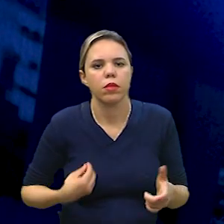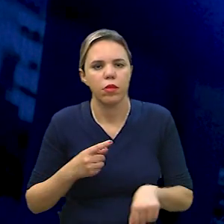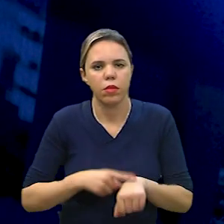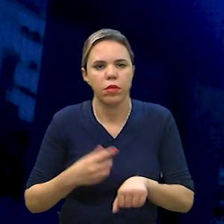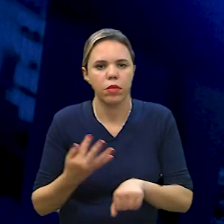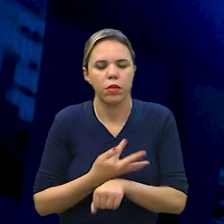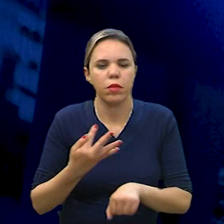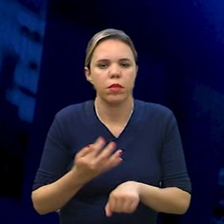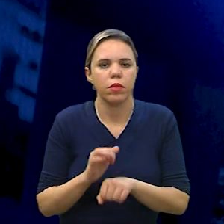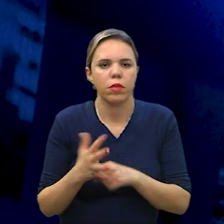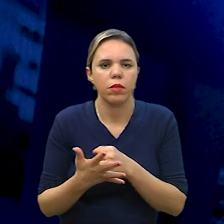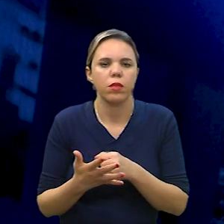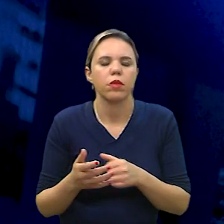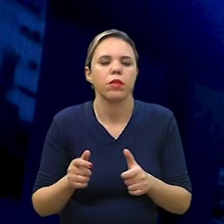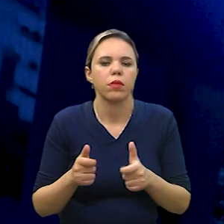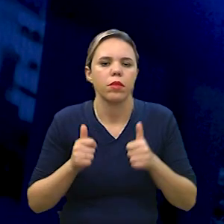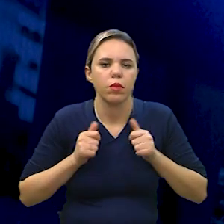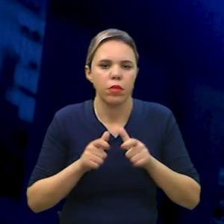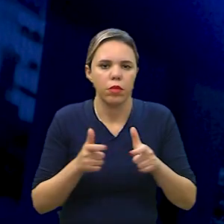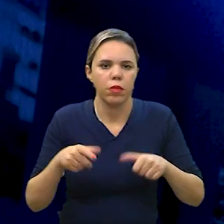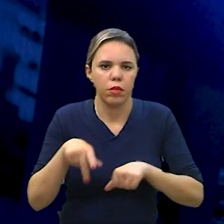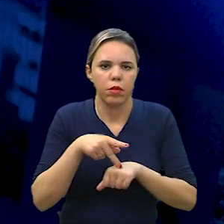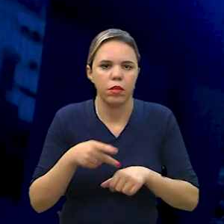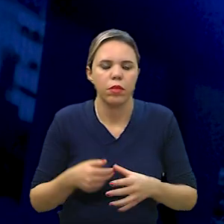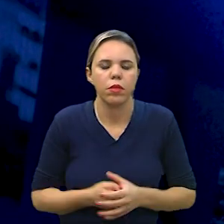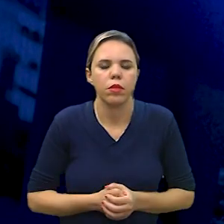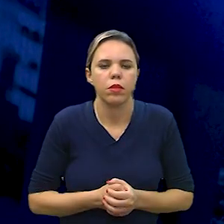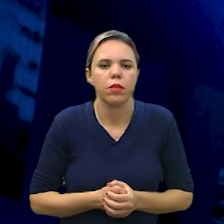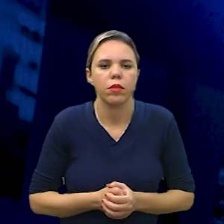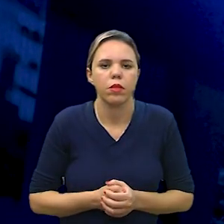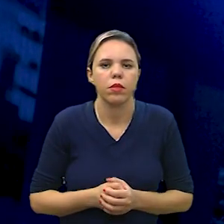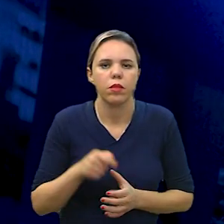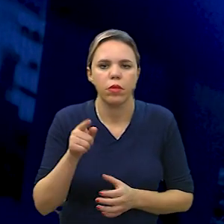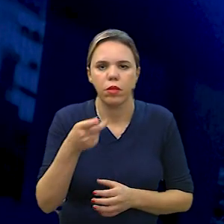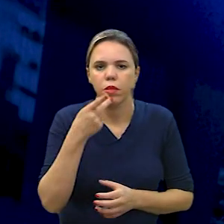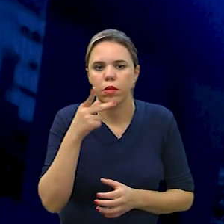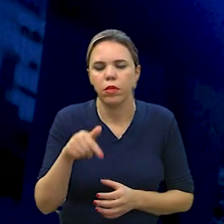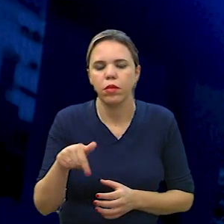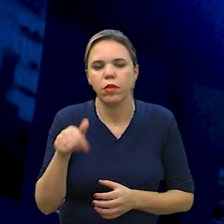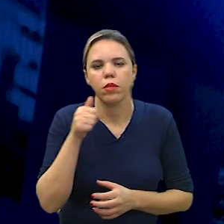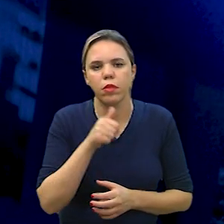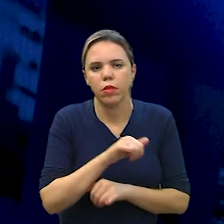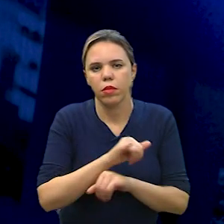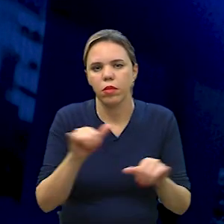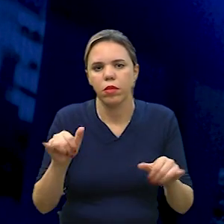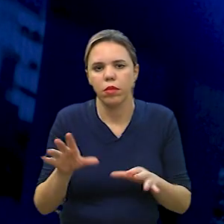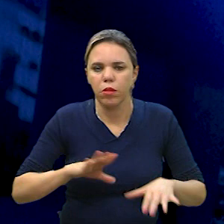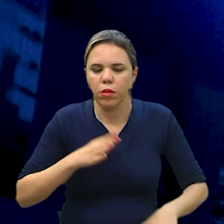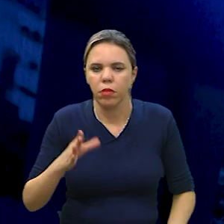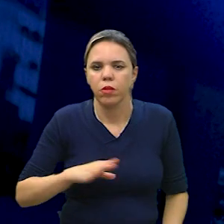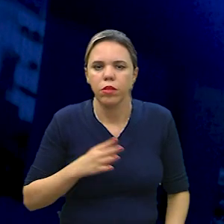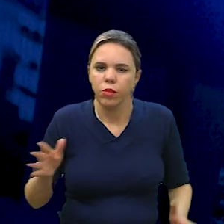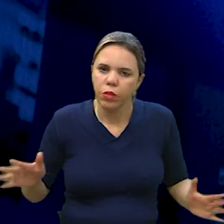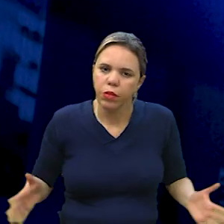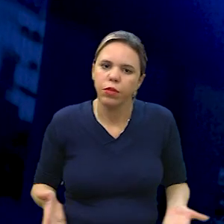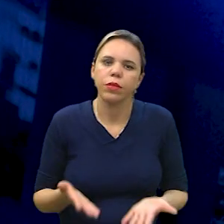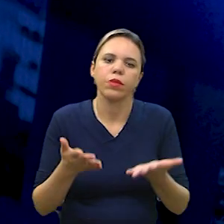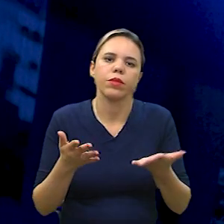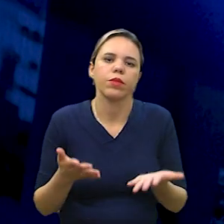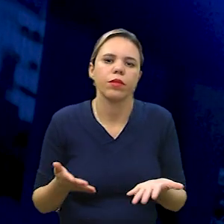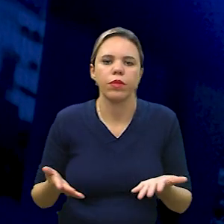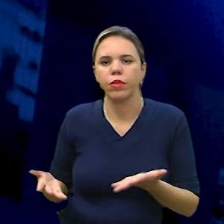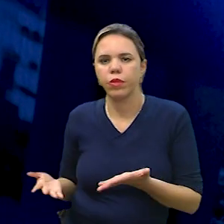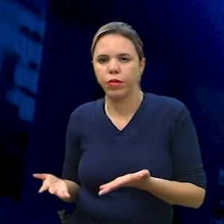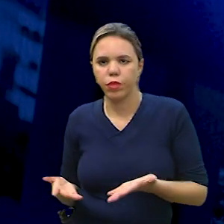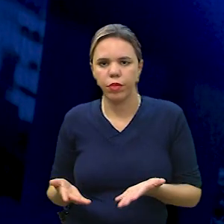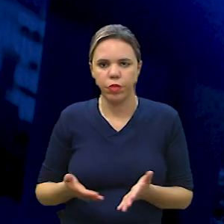nesse momento de pandemia, grande desemprego no país, e o que você diria para elas para encorajá-las